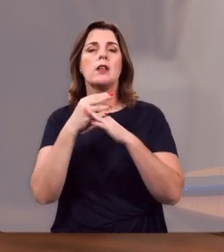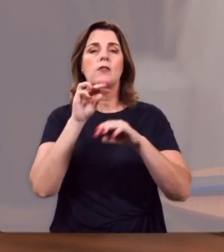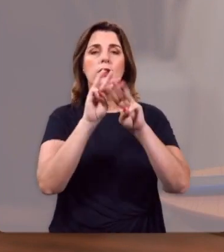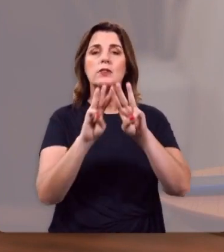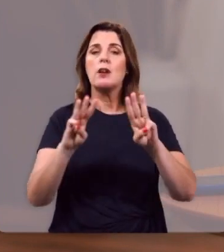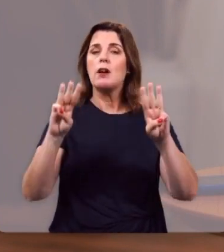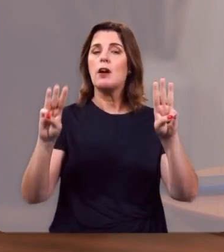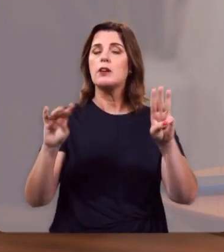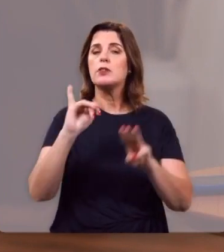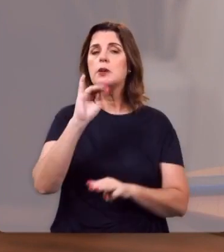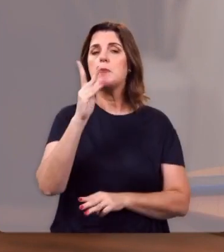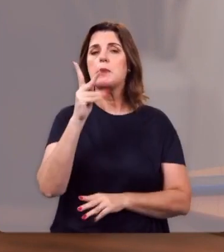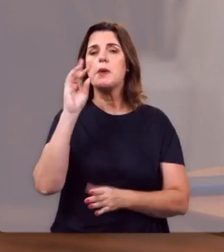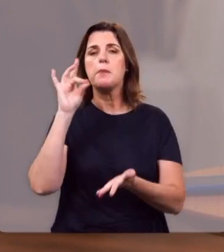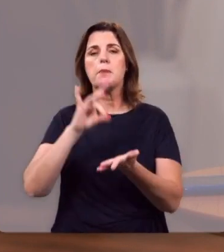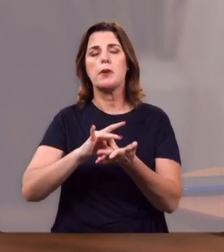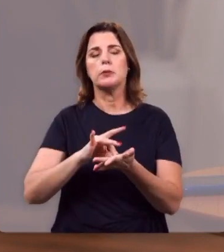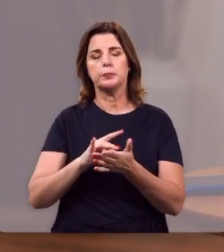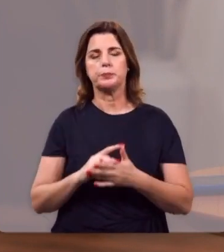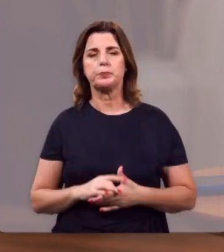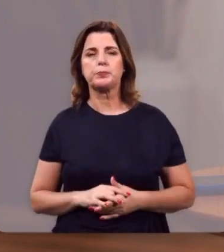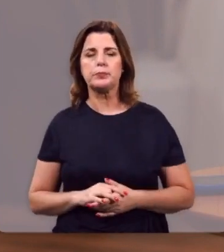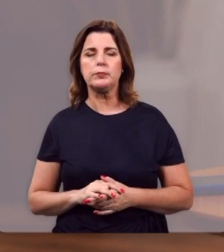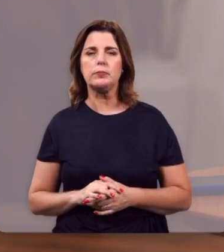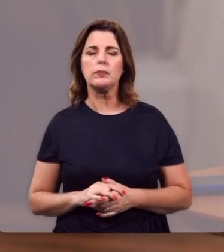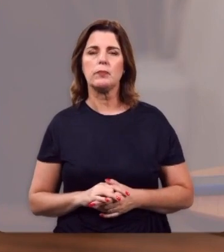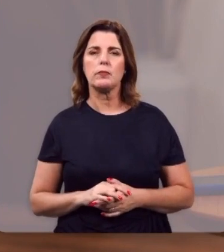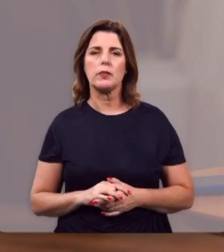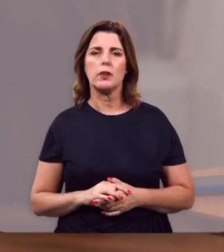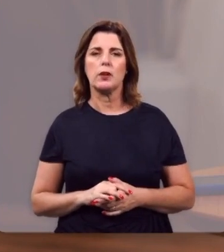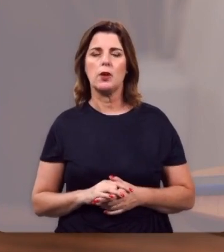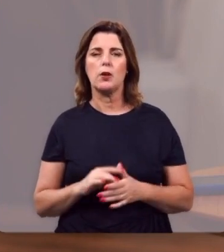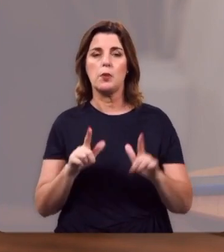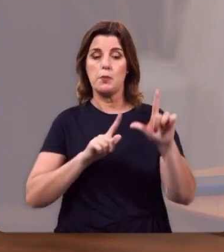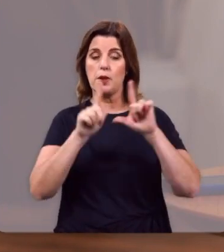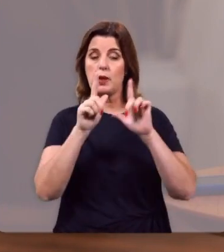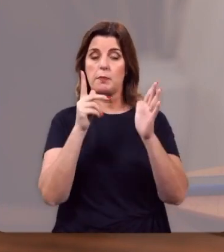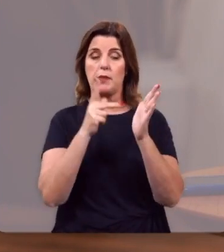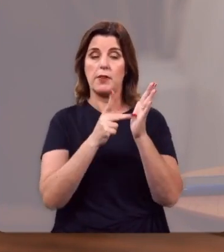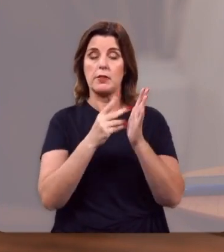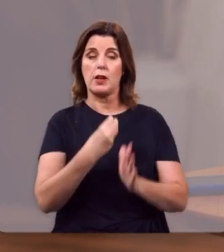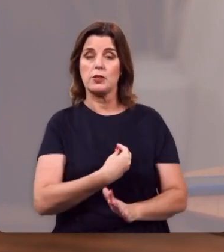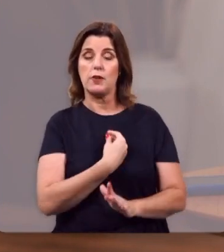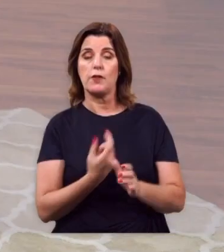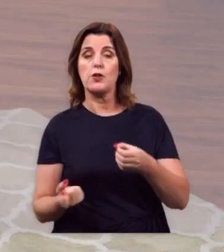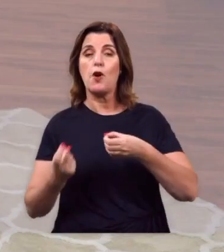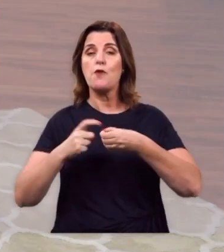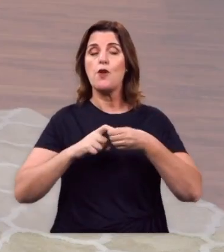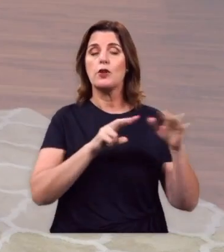pelo site da igreja, ipb.org.br. E o programa